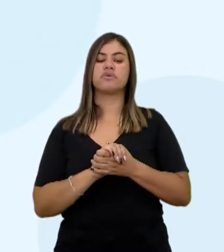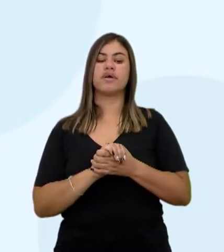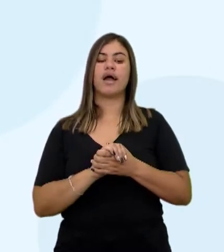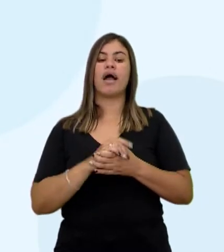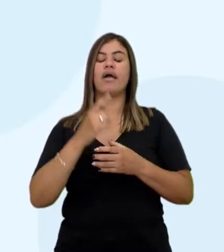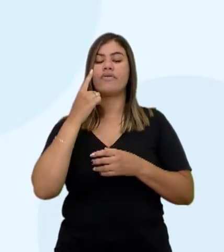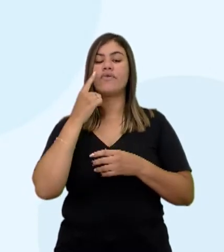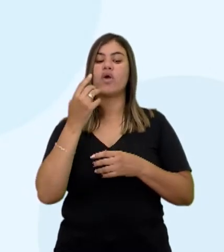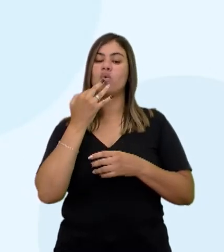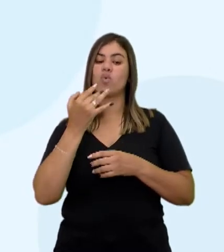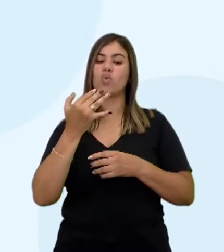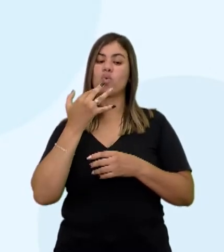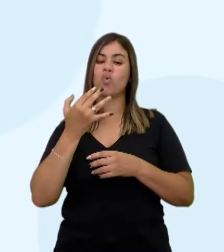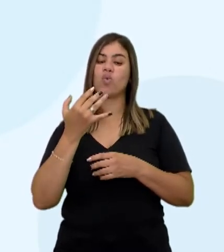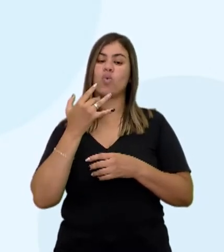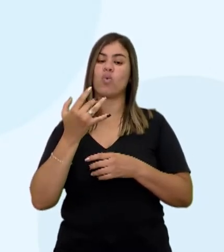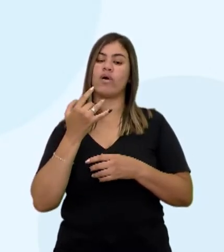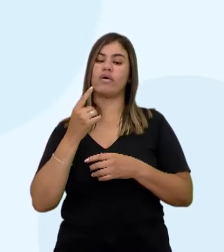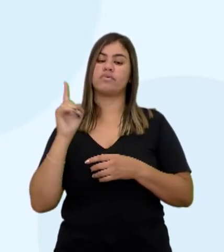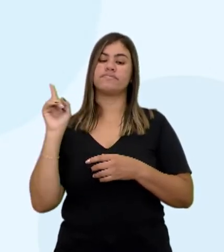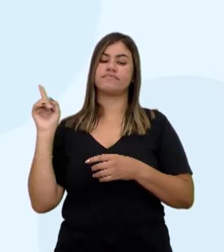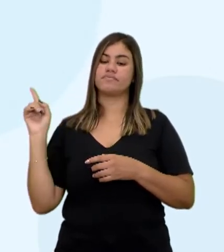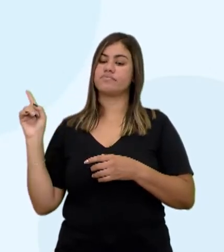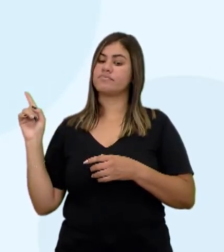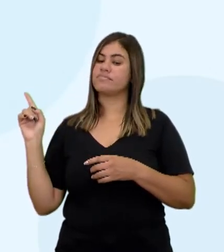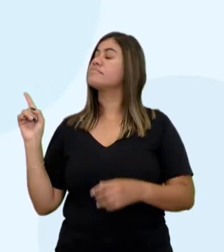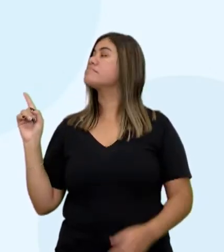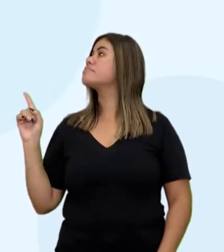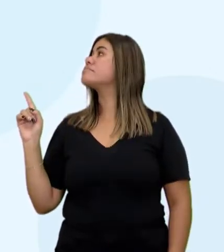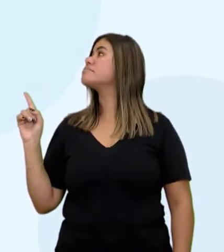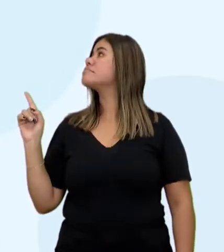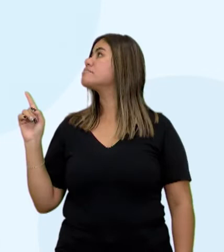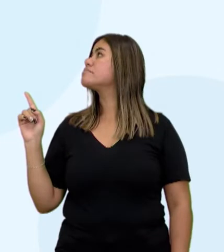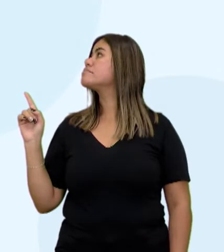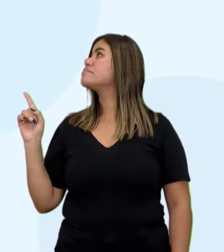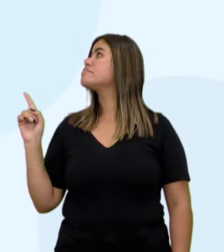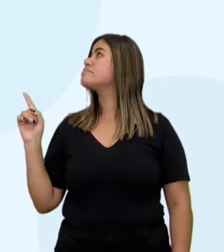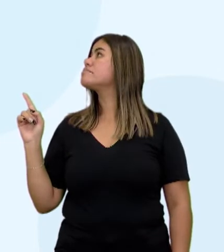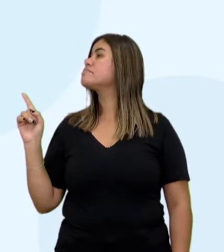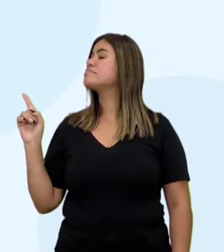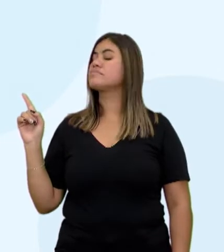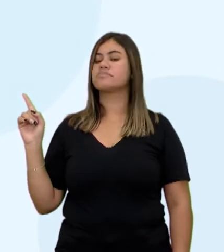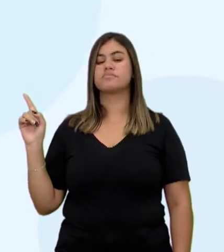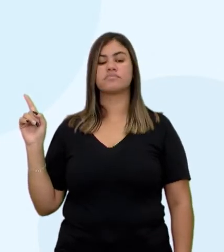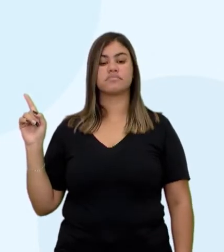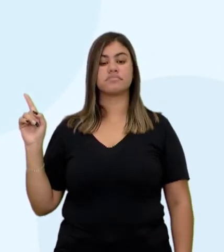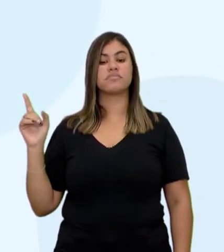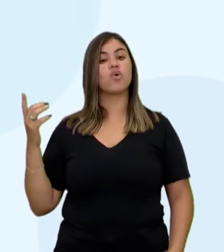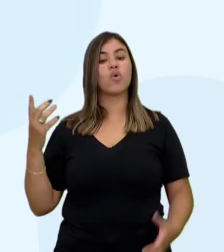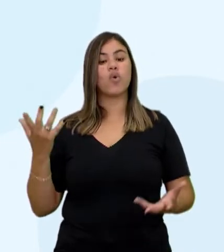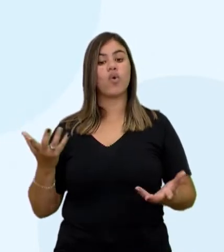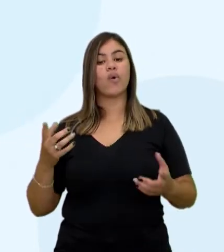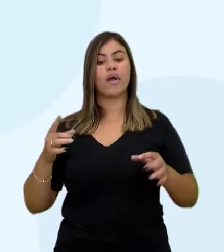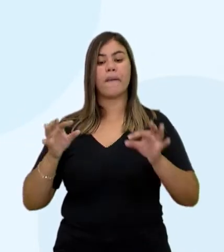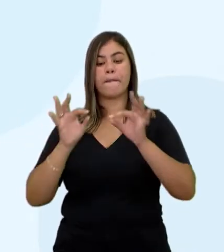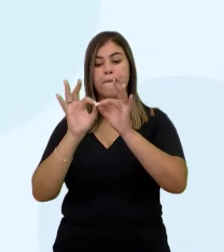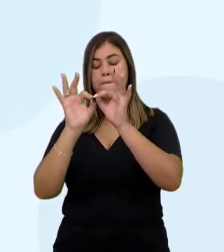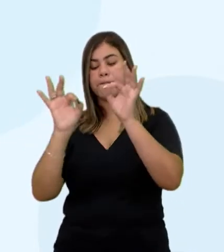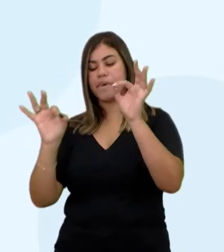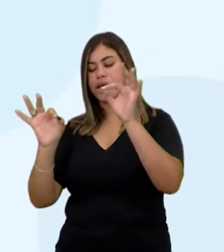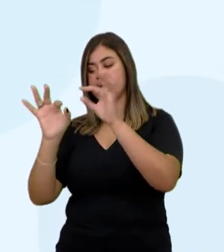arqueano e proterozoico, né, numa formação, né, de maioria, né, com mais aí de cerca